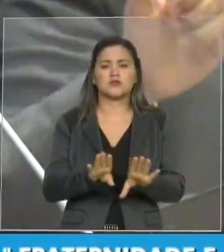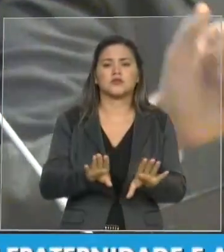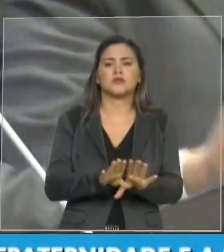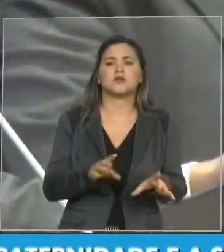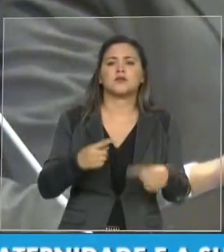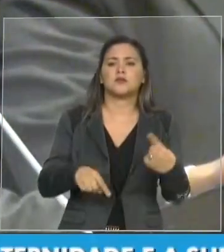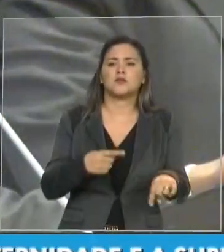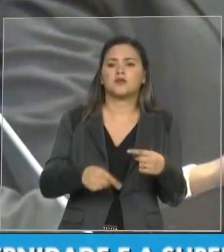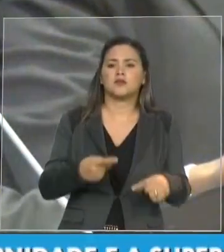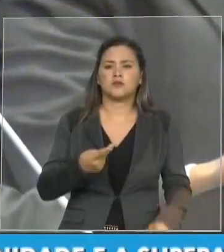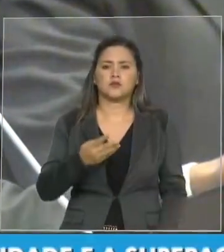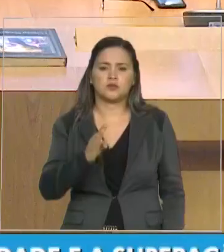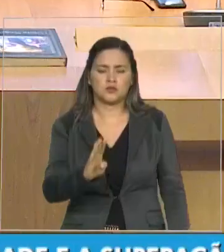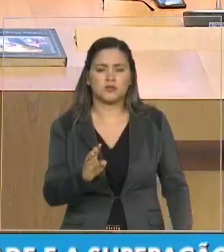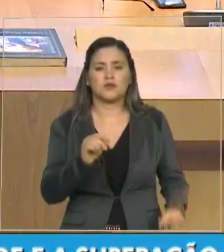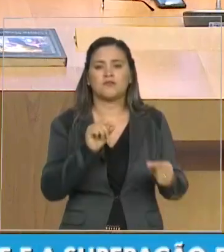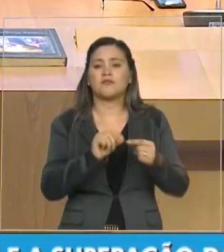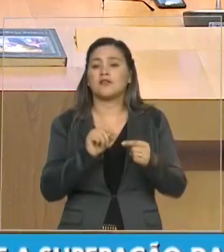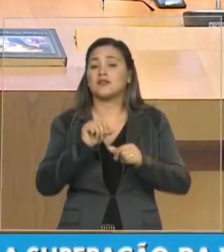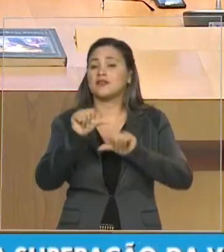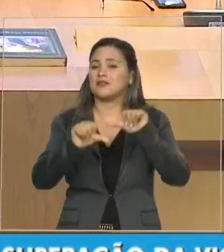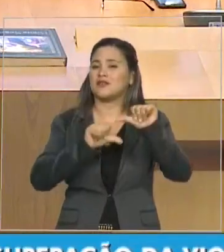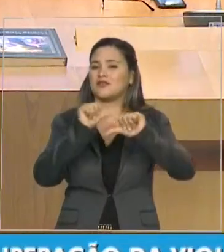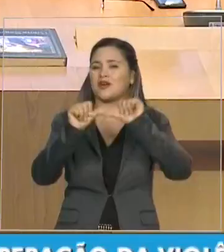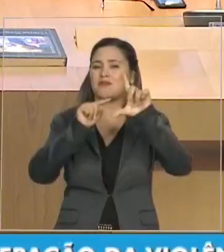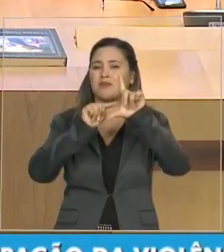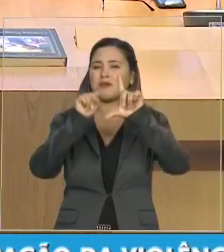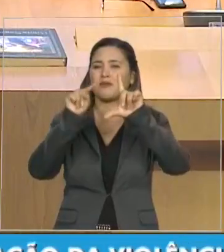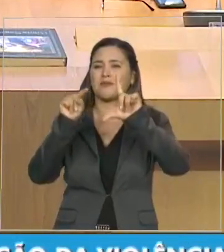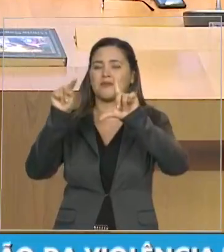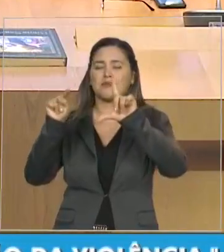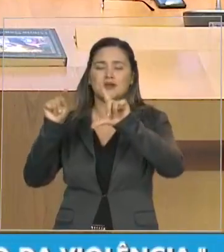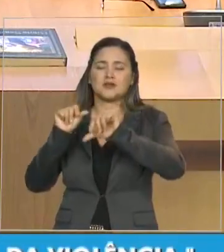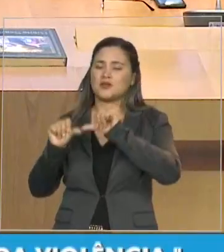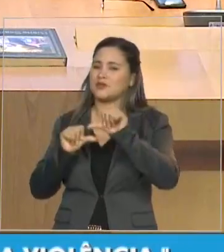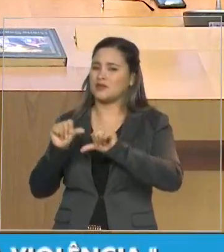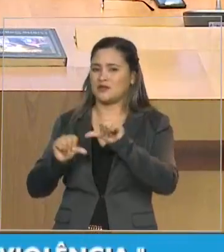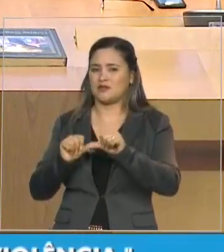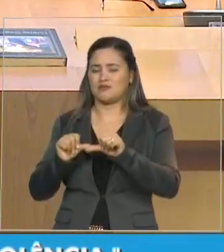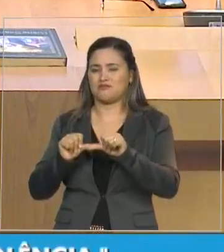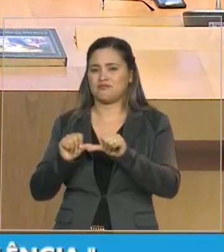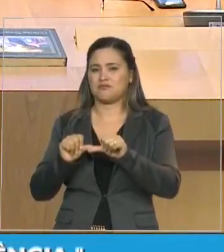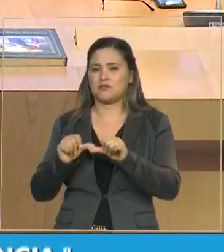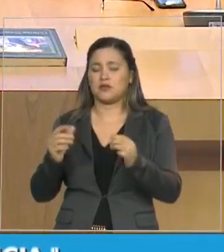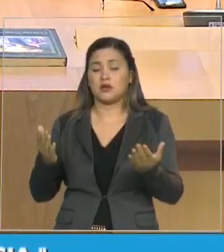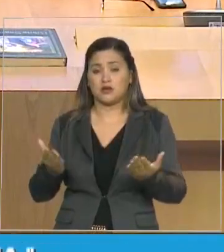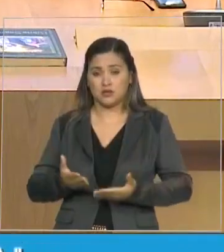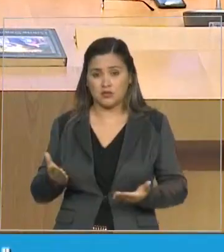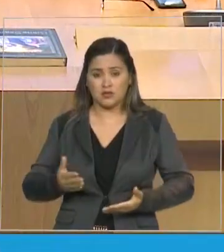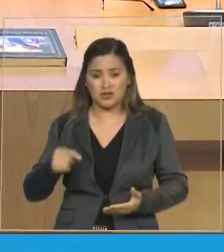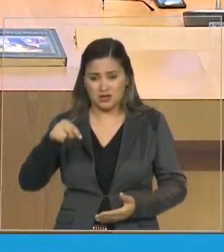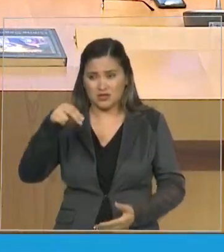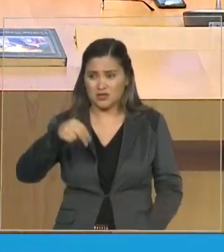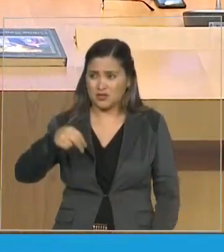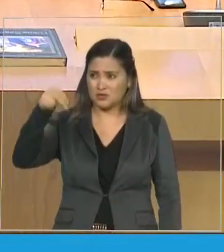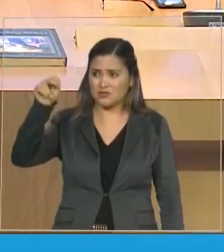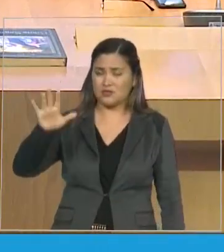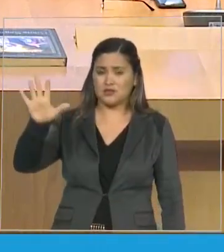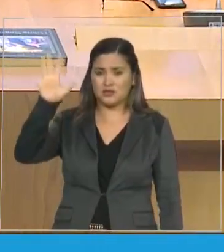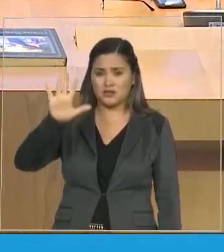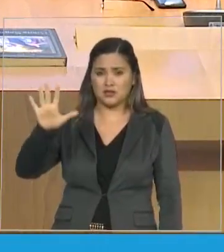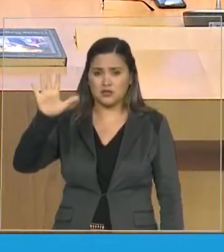Luís desse mapa. É a única capital nordestina que não está no mapa das cidades